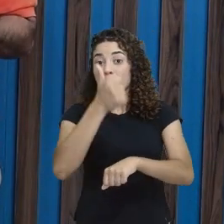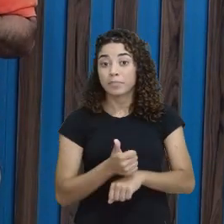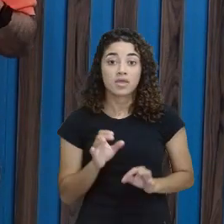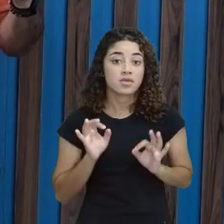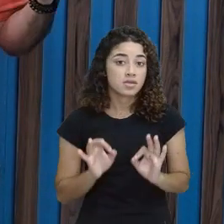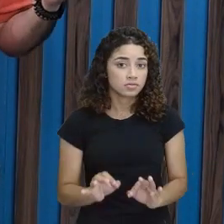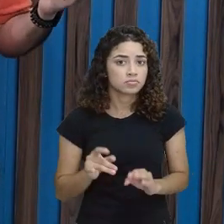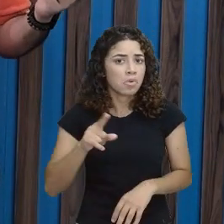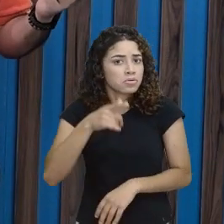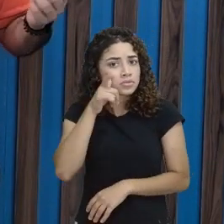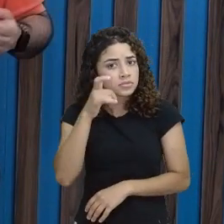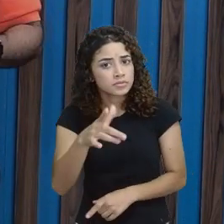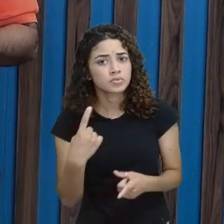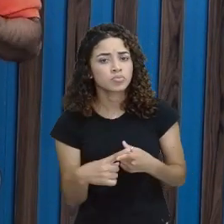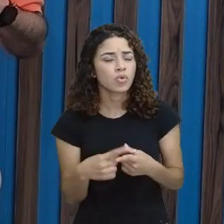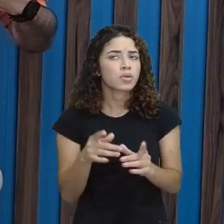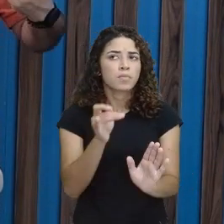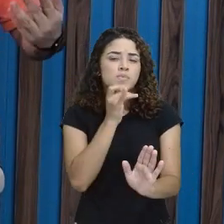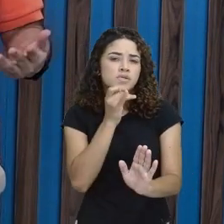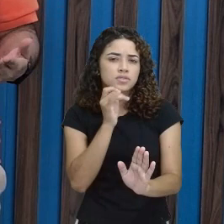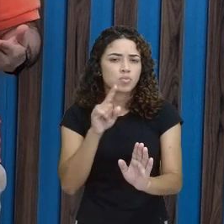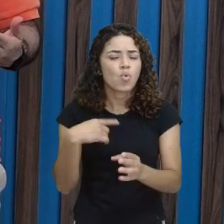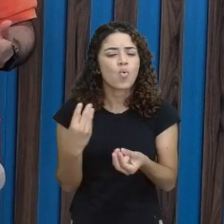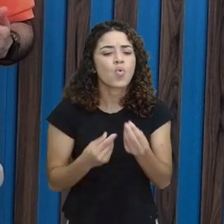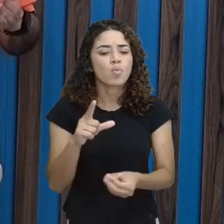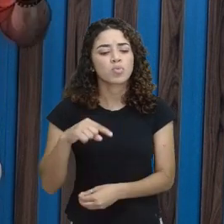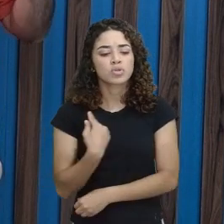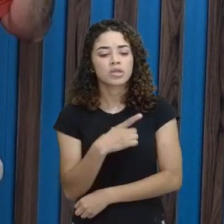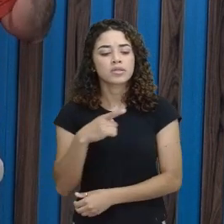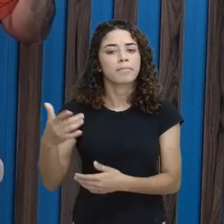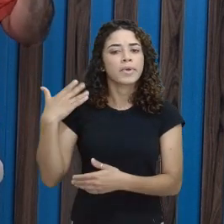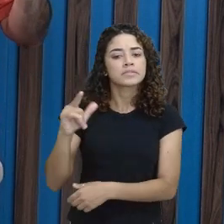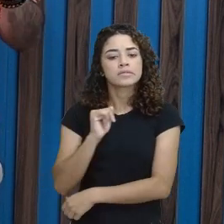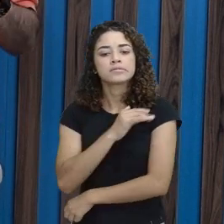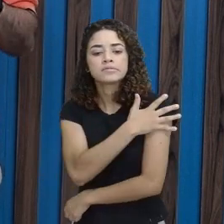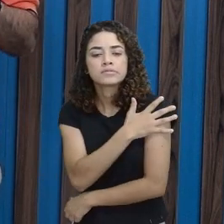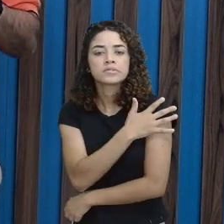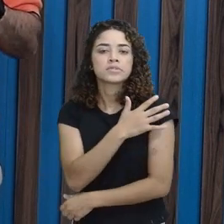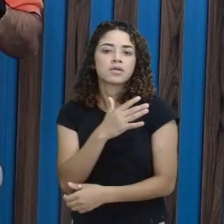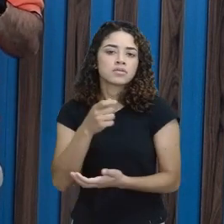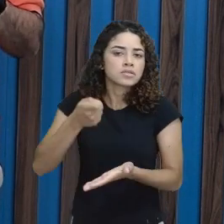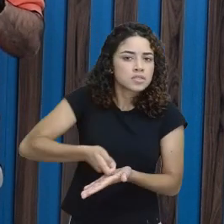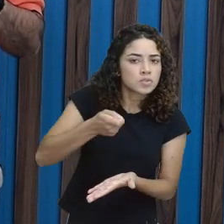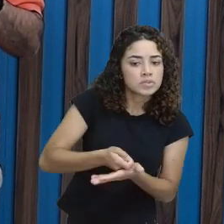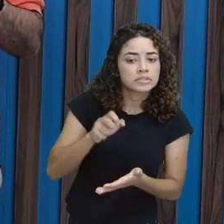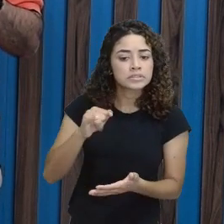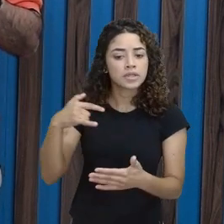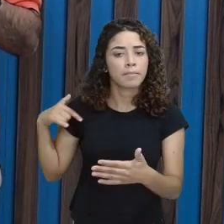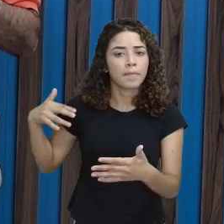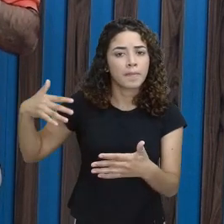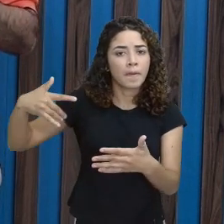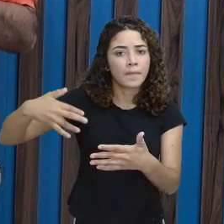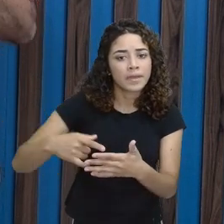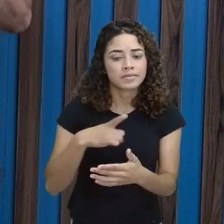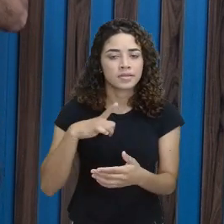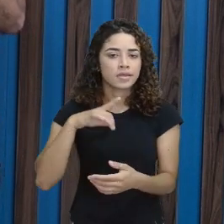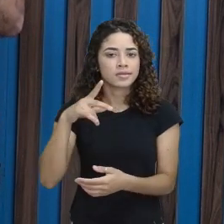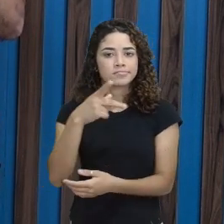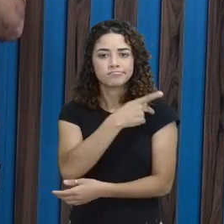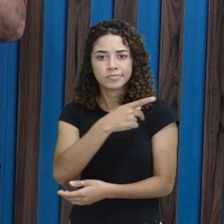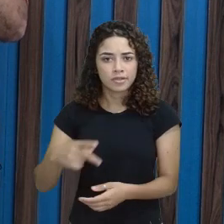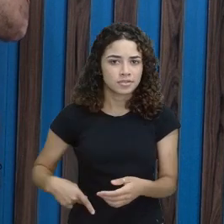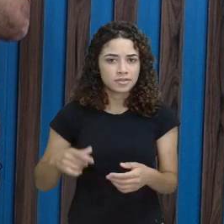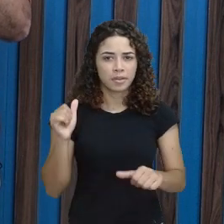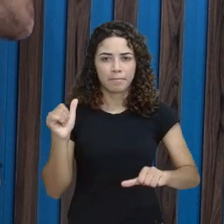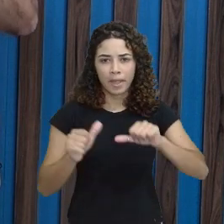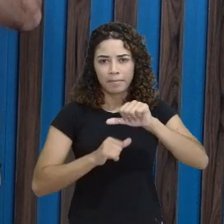interessante, porque, professor, como é que a gente teve a ditadura, se ao longo da ditadura a gente teve a sucessão de presidentes?